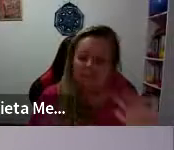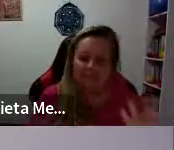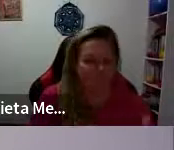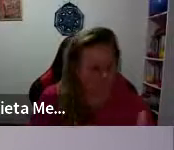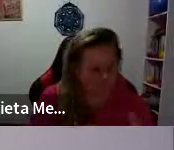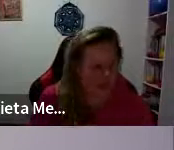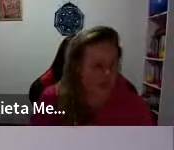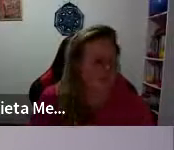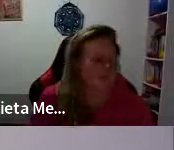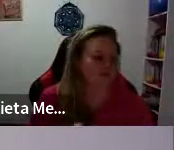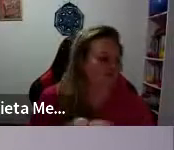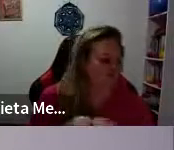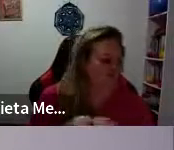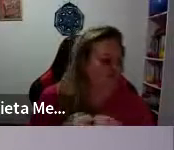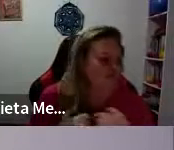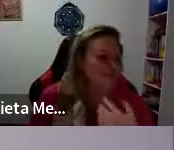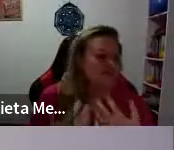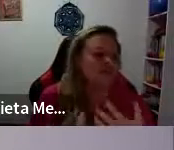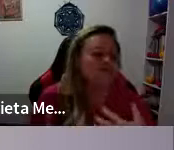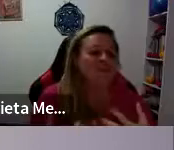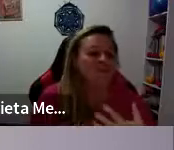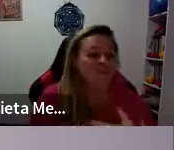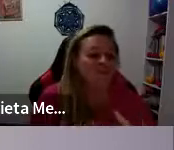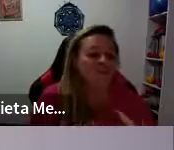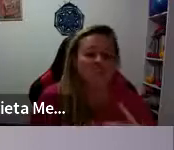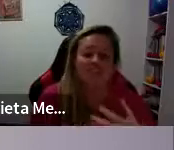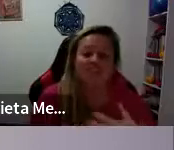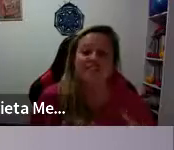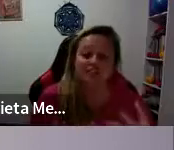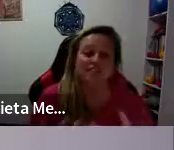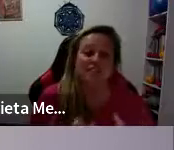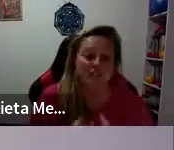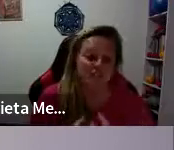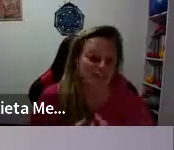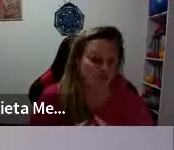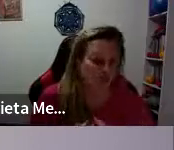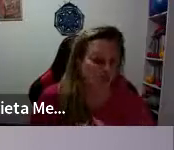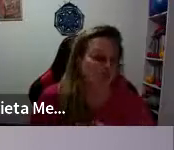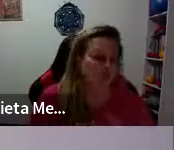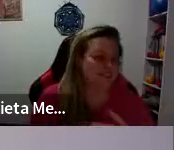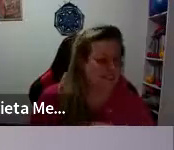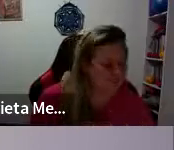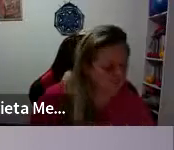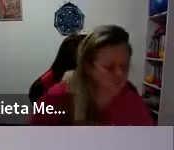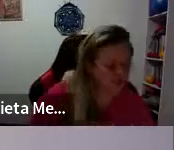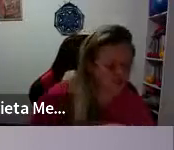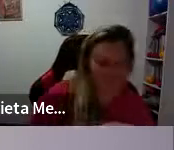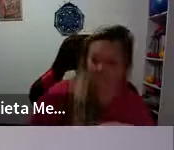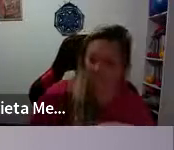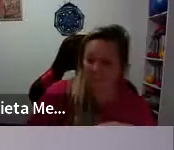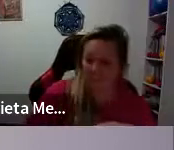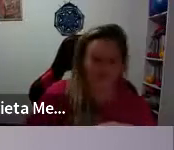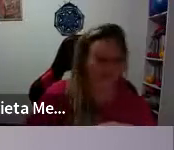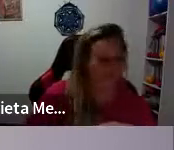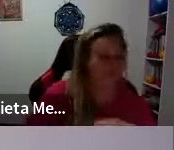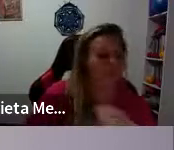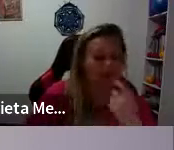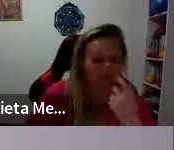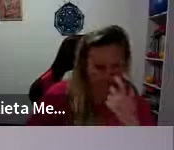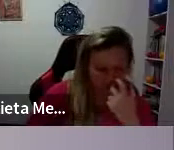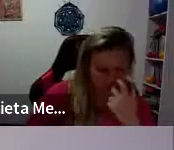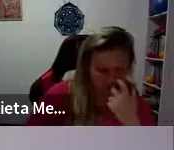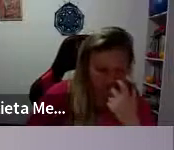os privilegiados se convenceram de que eles adquiriram todas essas suas riquezas